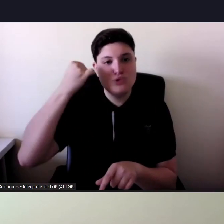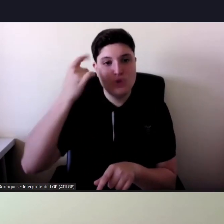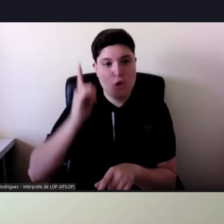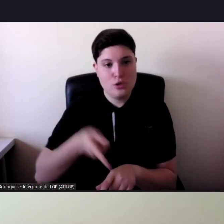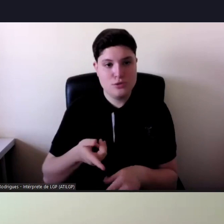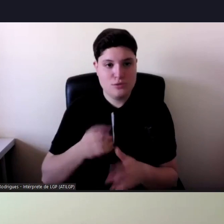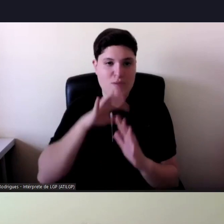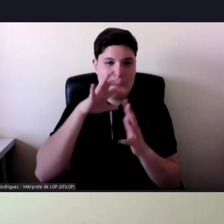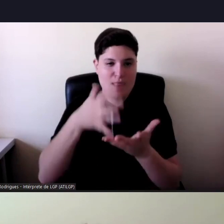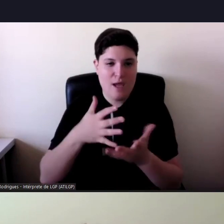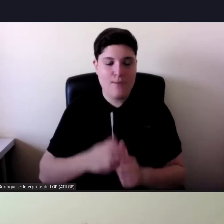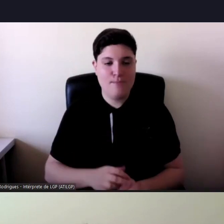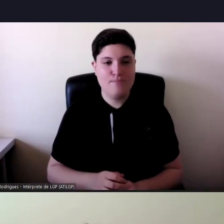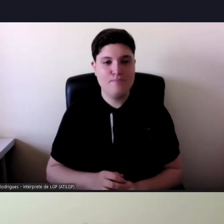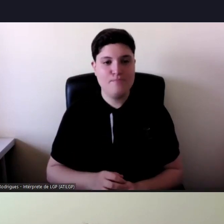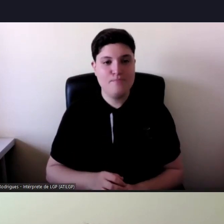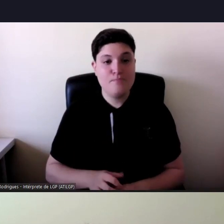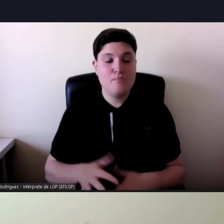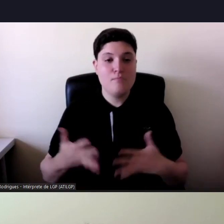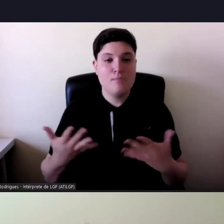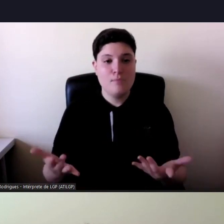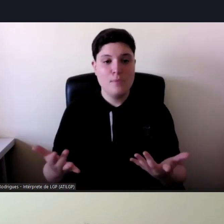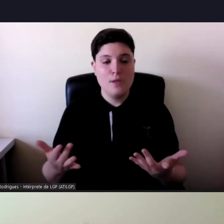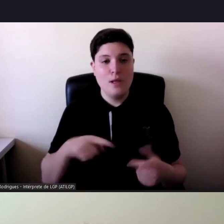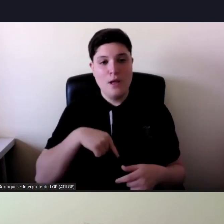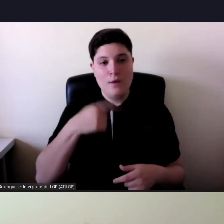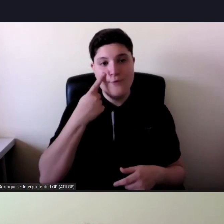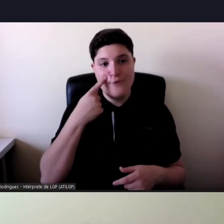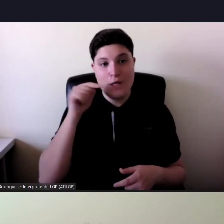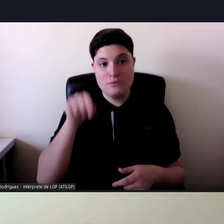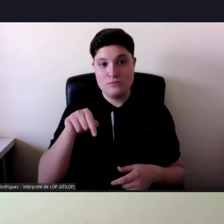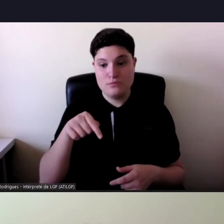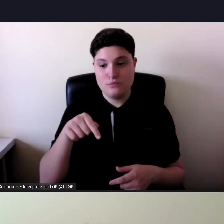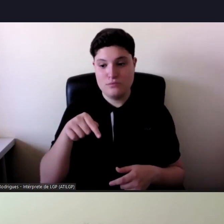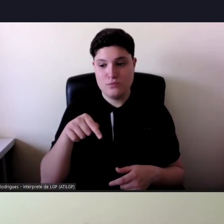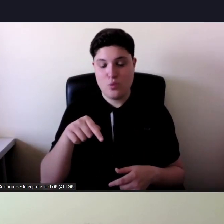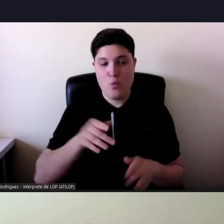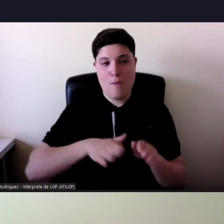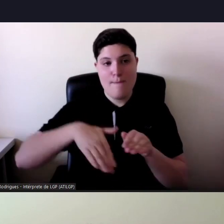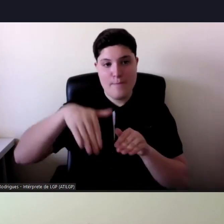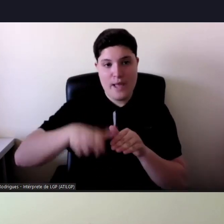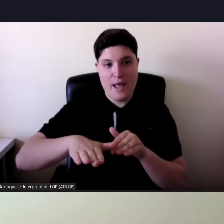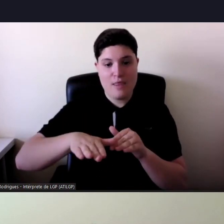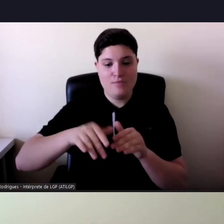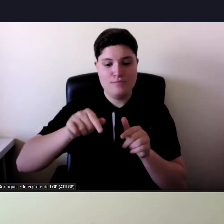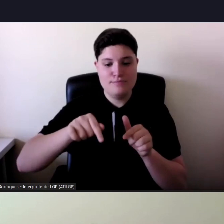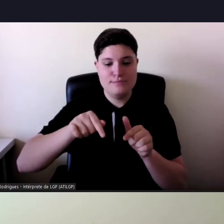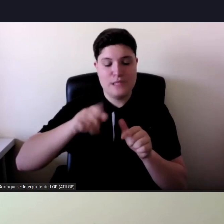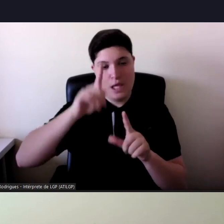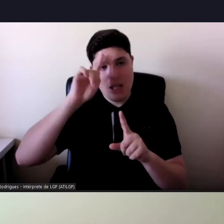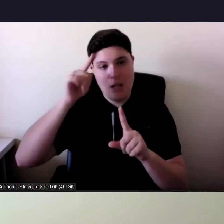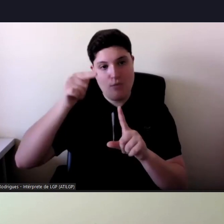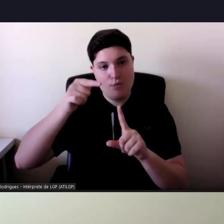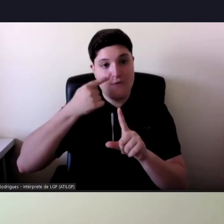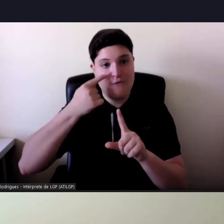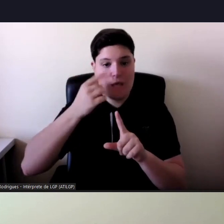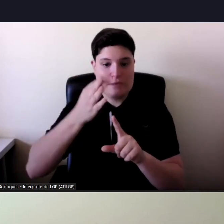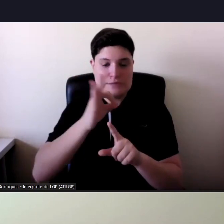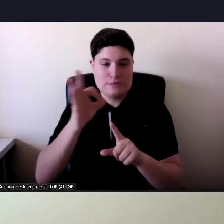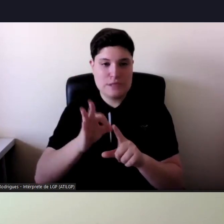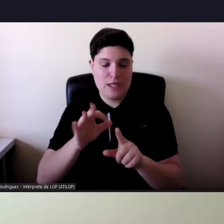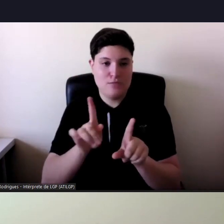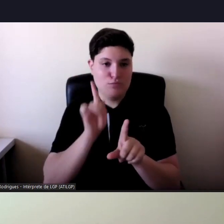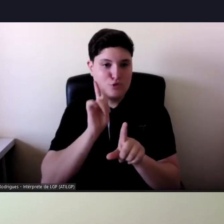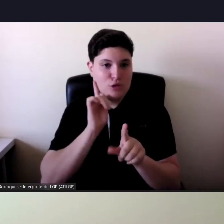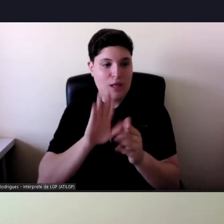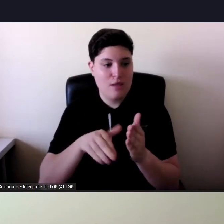Aqui a questão das formações a nível universitário também é muito importante, a Universidade de